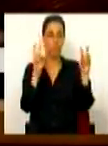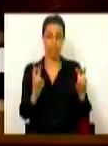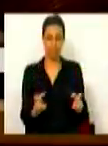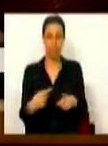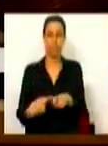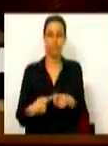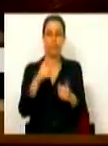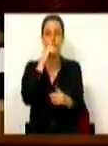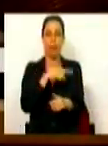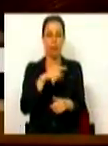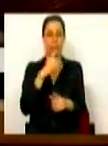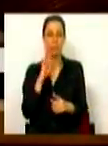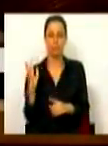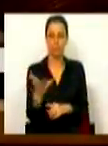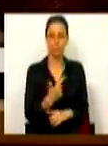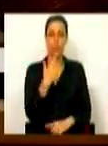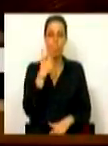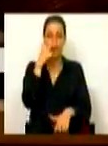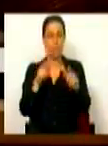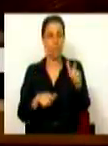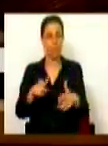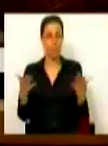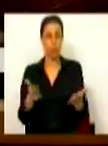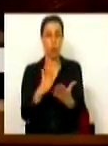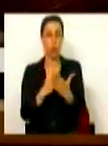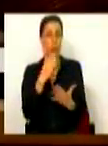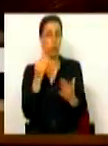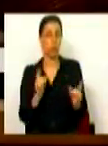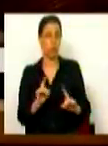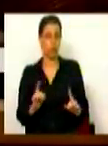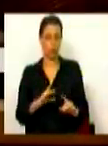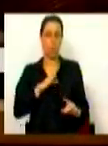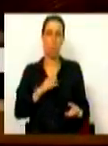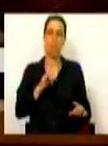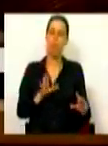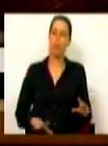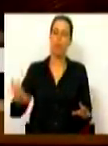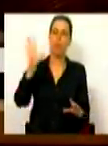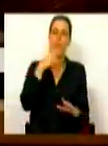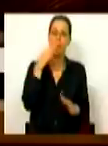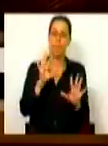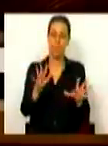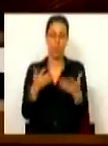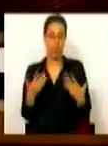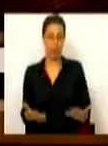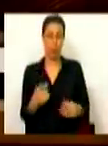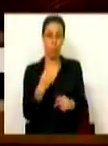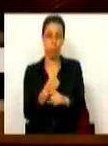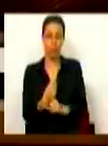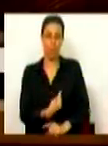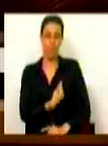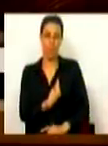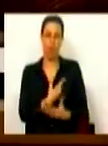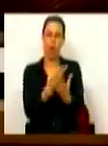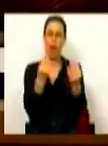atraem a atenção de um grande número de cidadãos, e não só jovens, por esse mundo fora. E atualmente também a preocupação